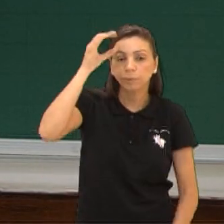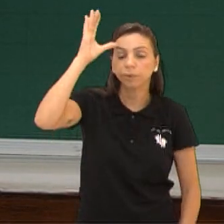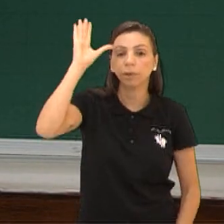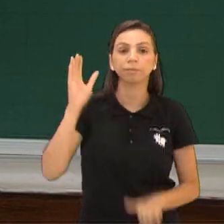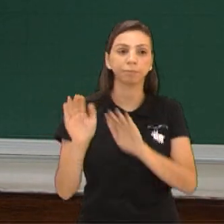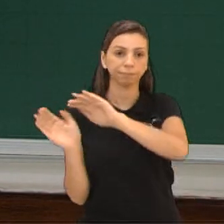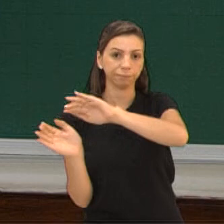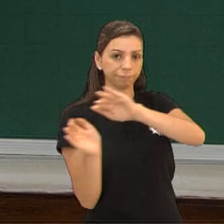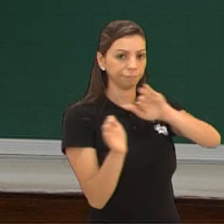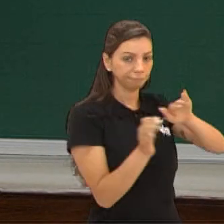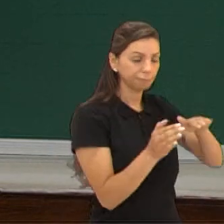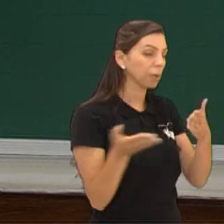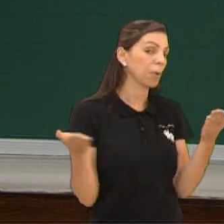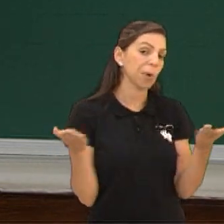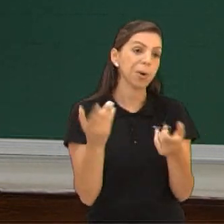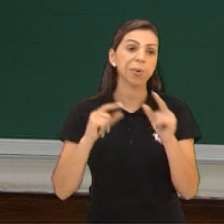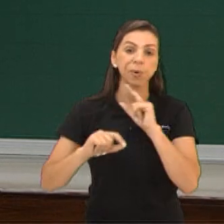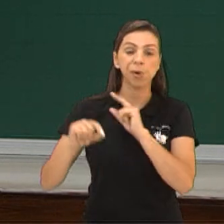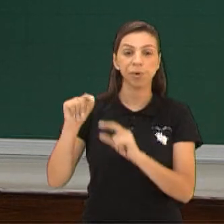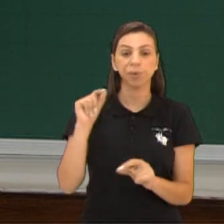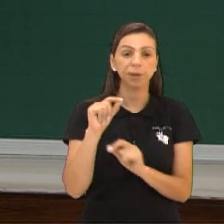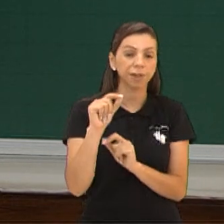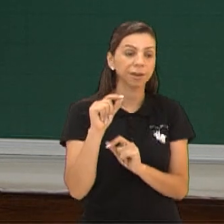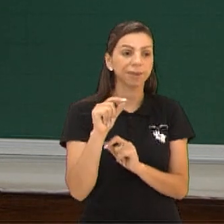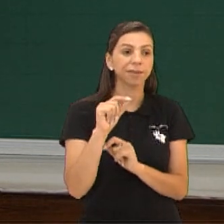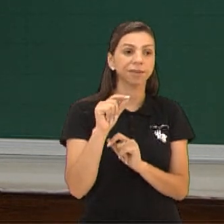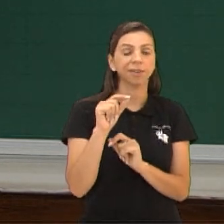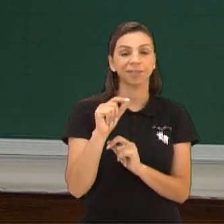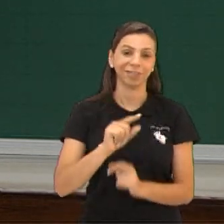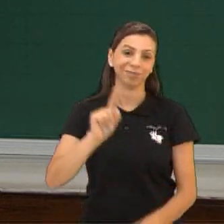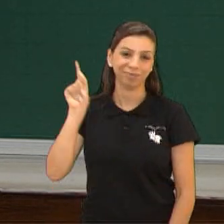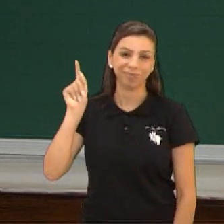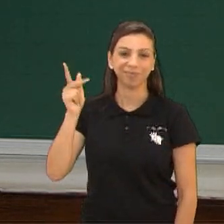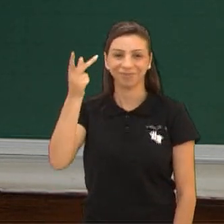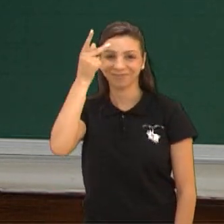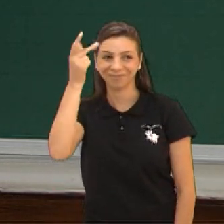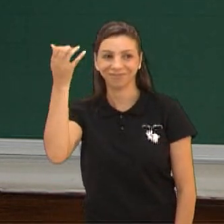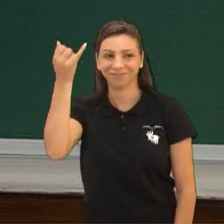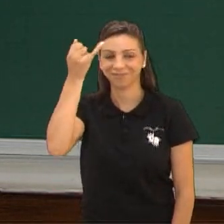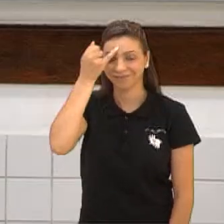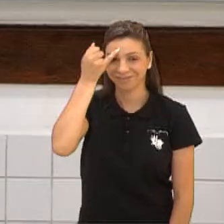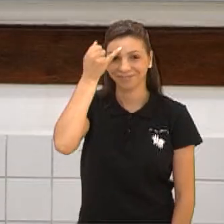conhecimentos. Então vamos lá falar mais uma vez sobre Immanuel Kant.